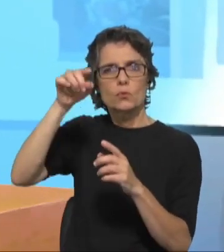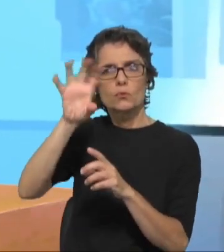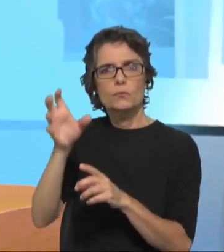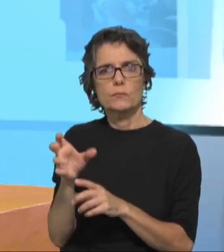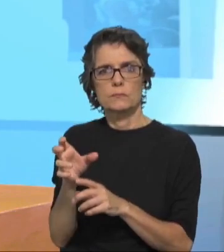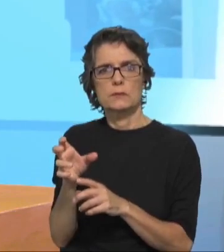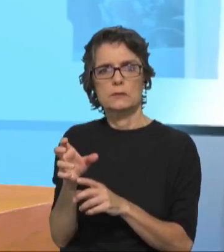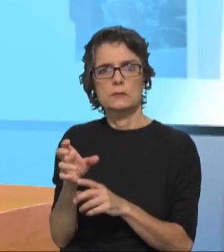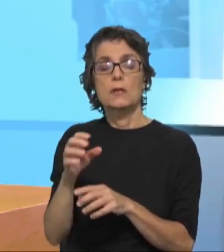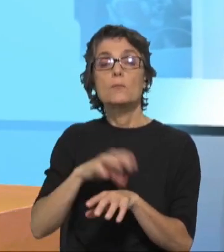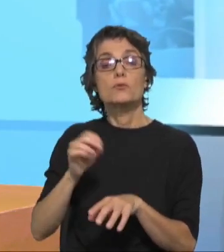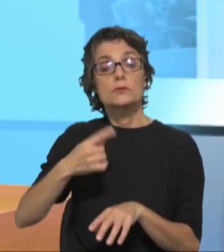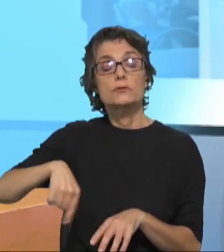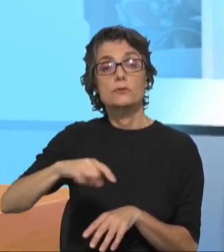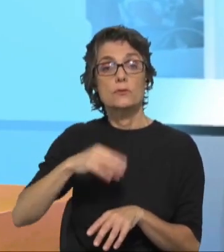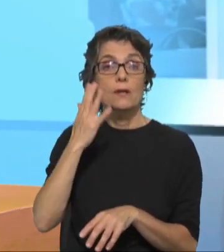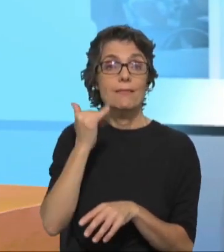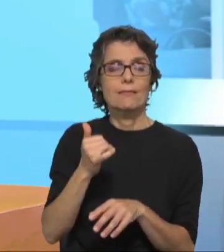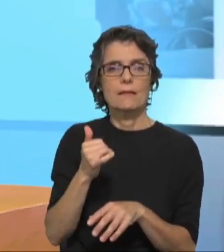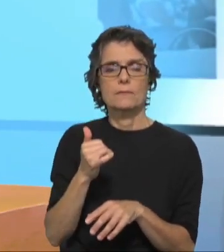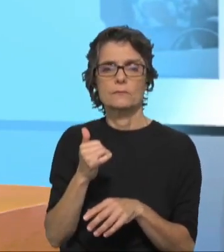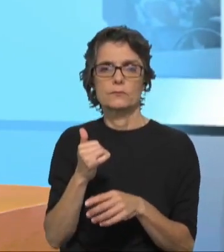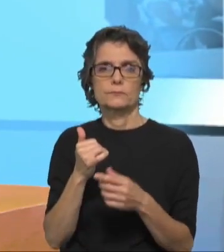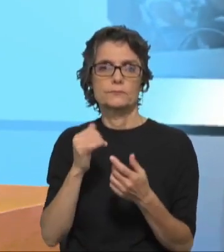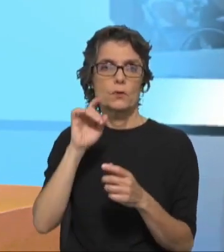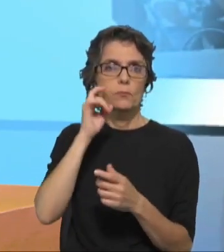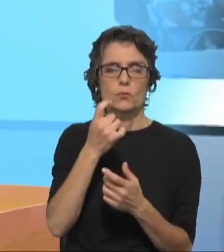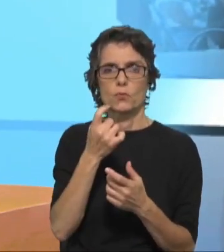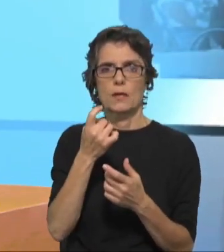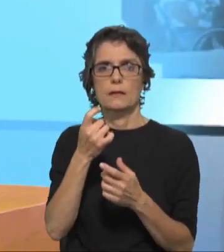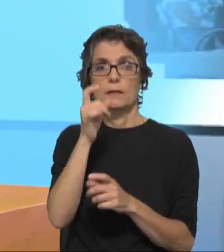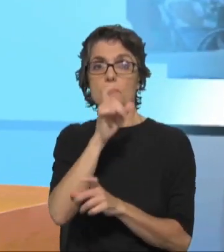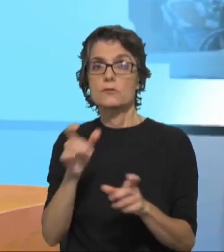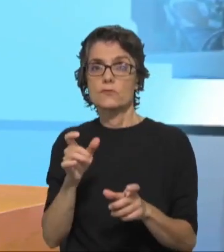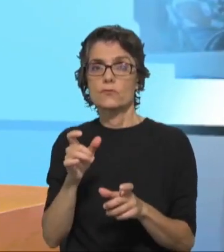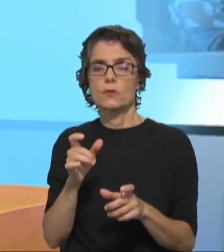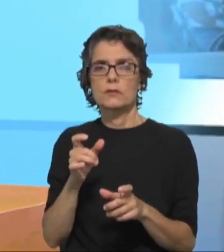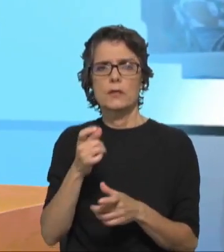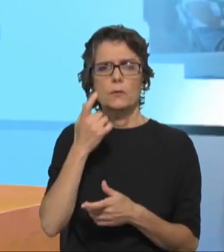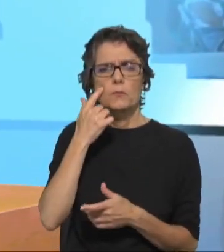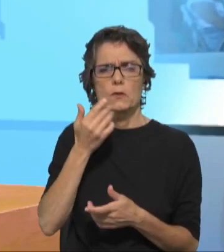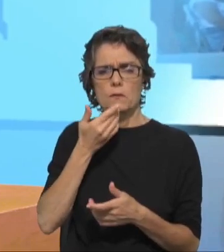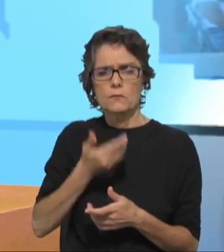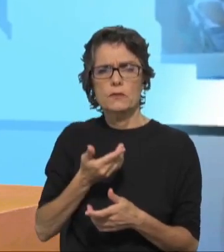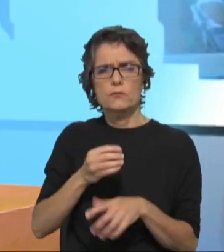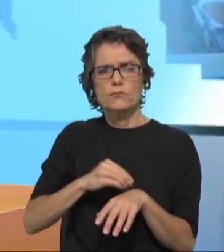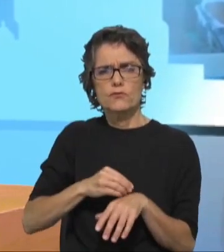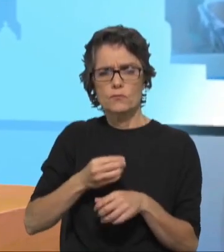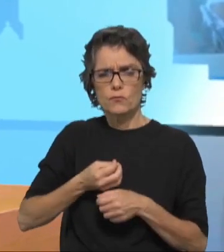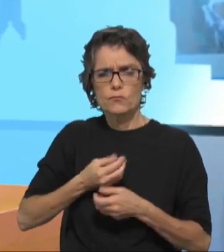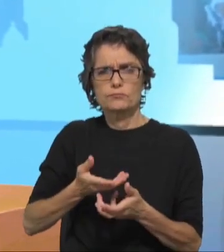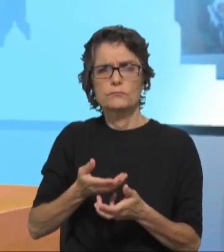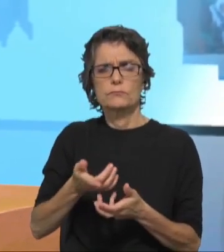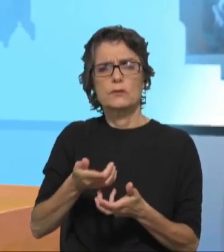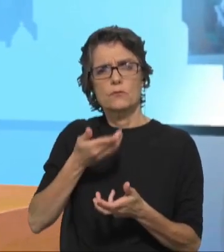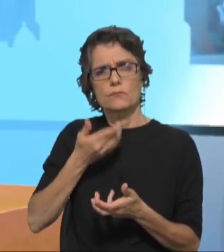E, por isso, a editora tem procurado gente que vive com os pés bem assentes na terra, gente que pode dar testemunho, que pode dar fruto e que tenha